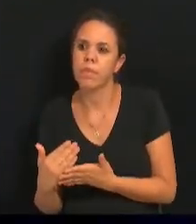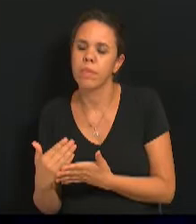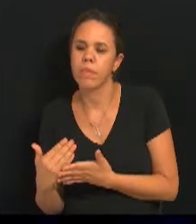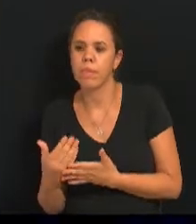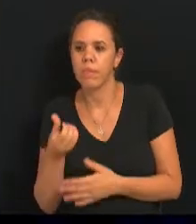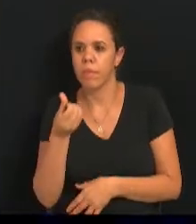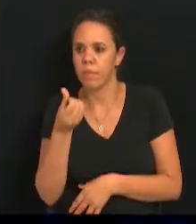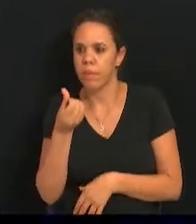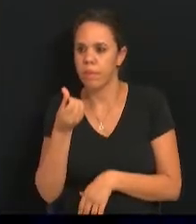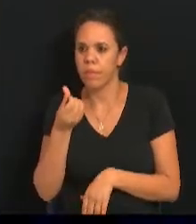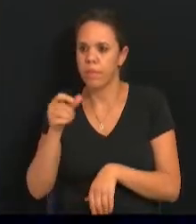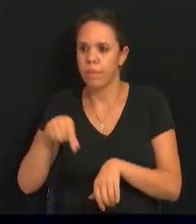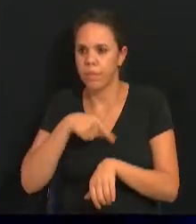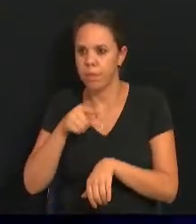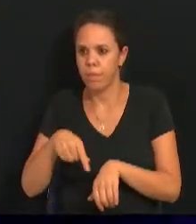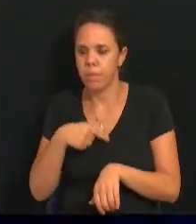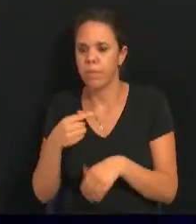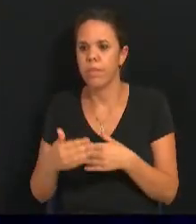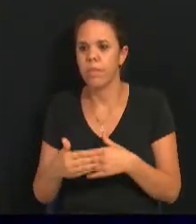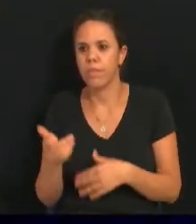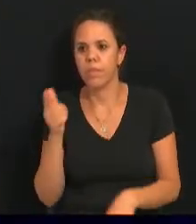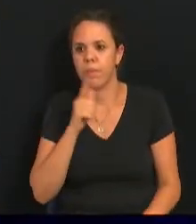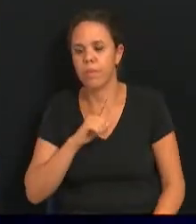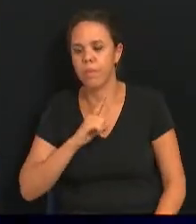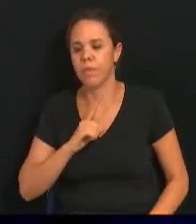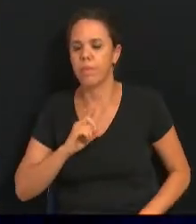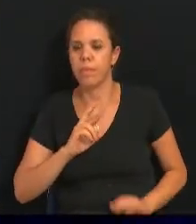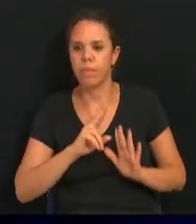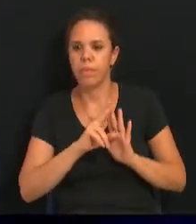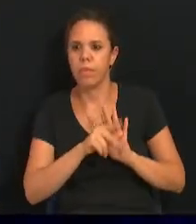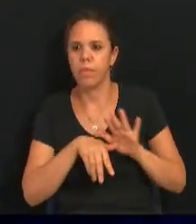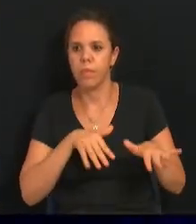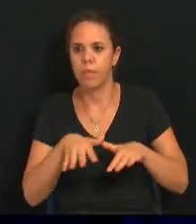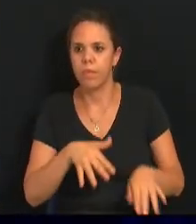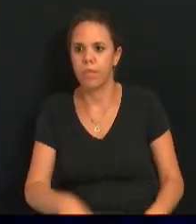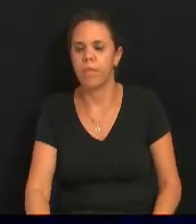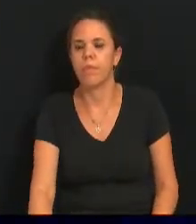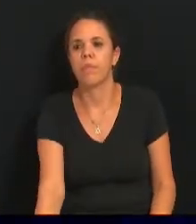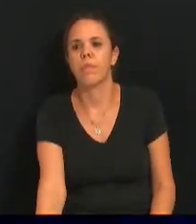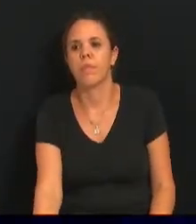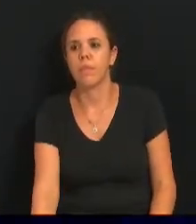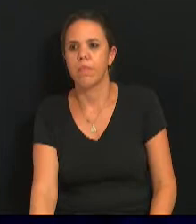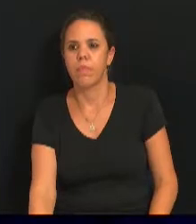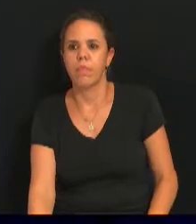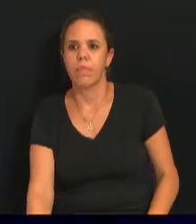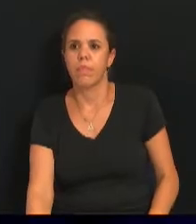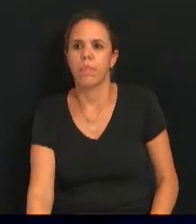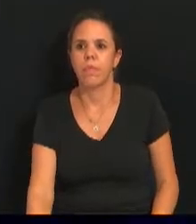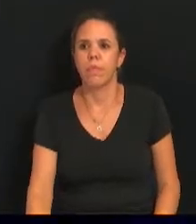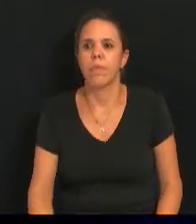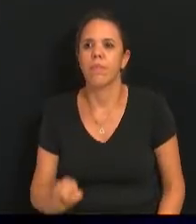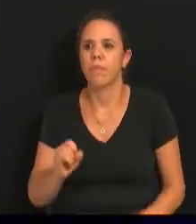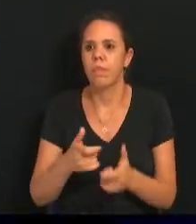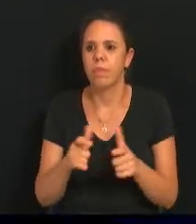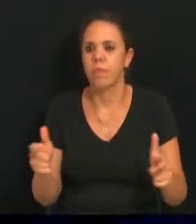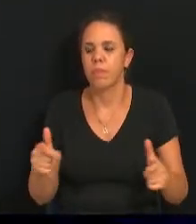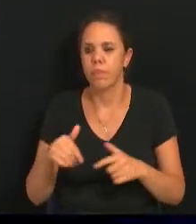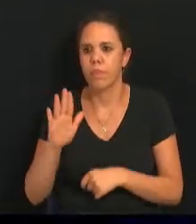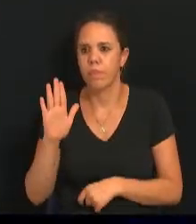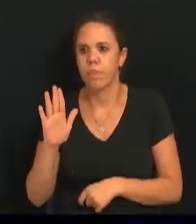horas. A partir daí, a gente teve vários movimentos, mas ela se intensificou um pouco mais